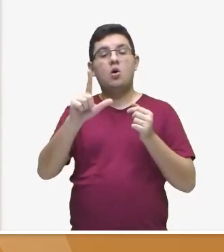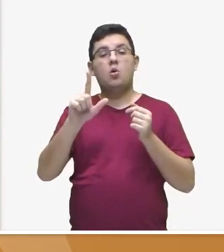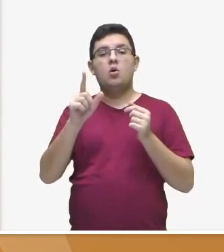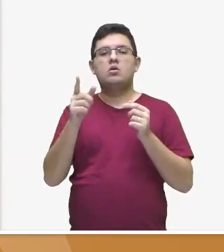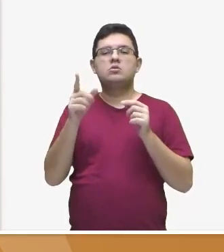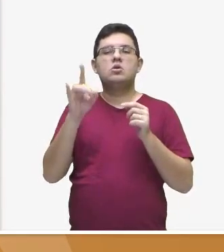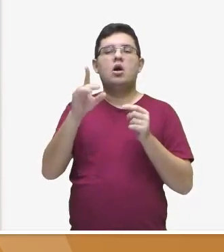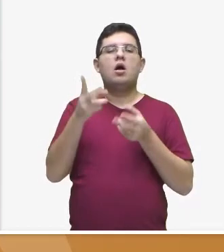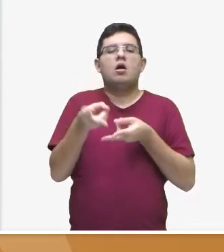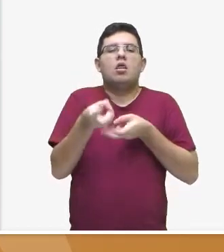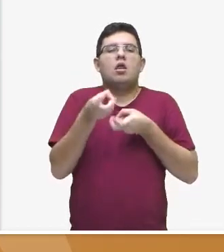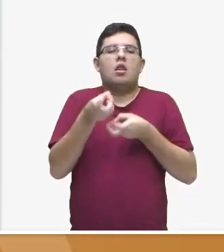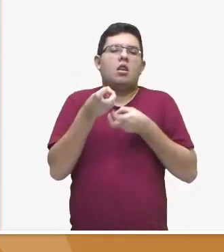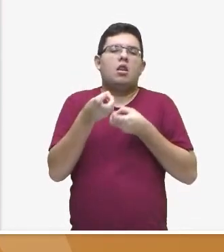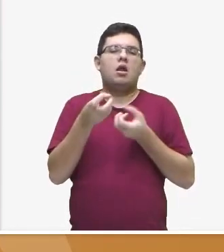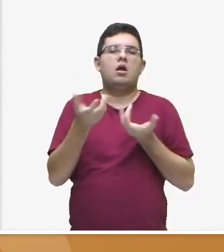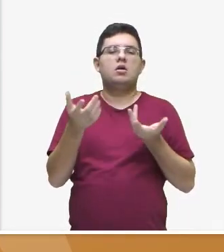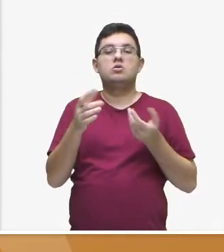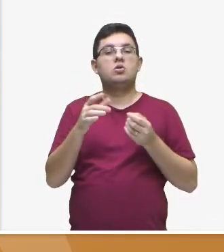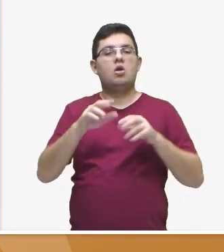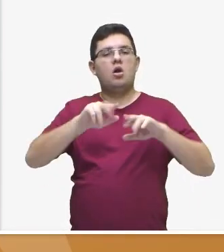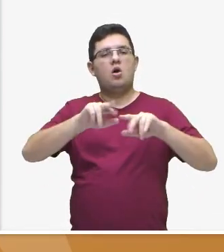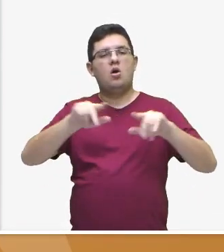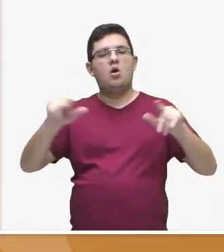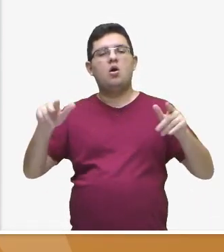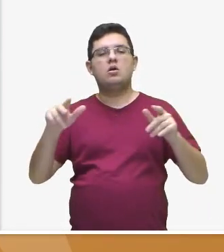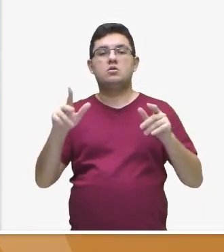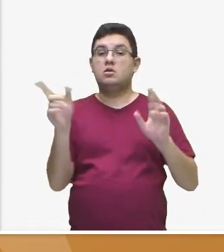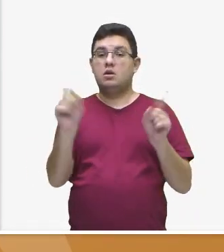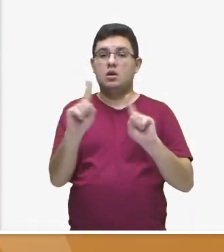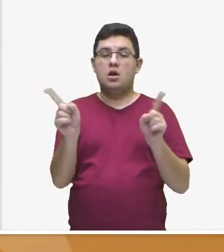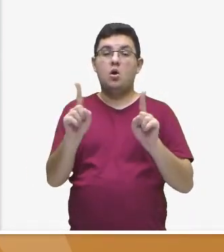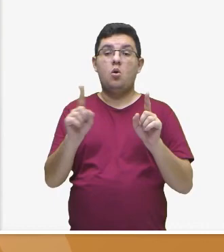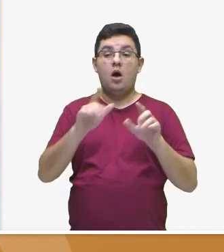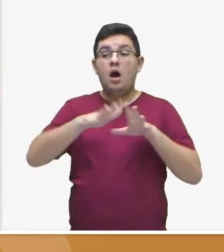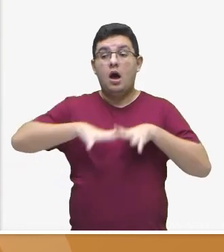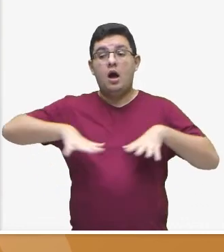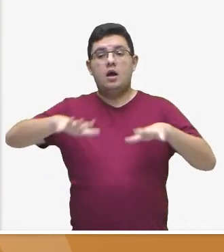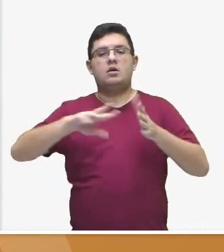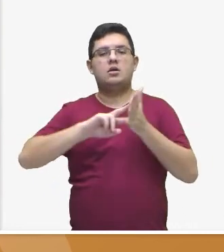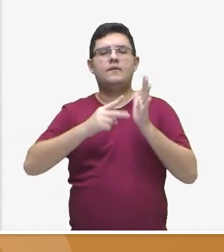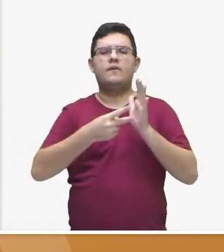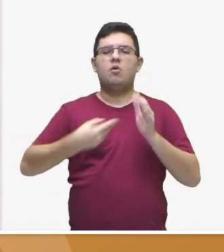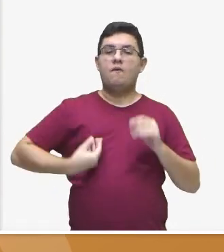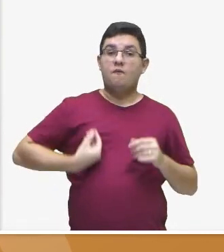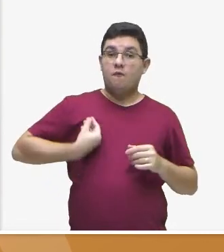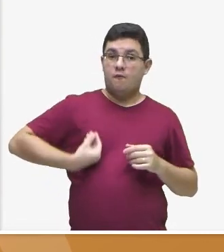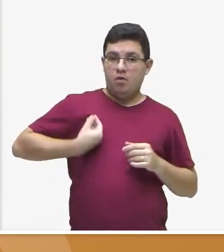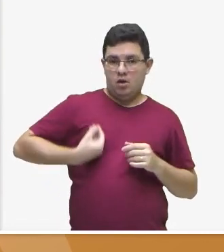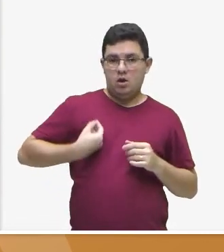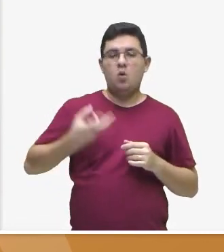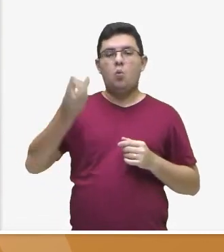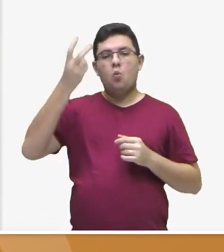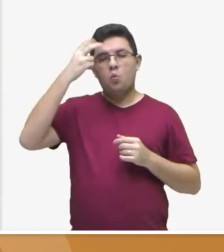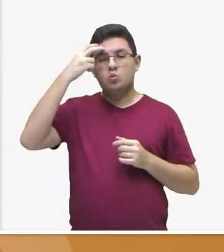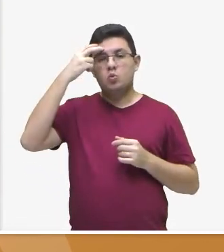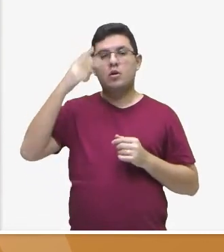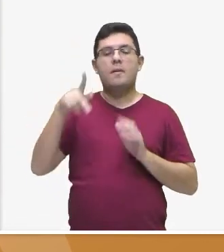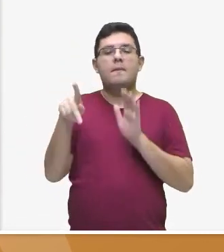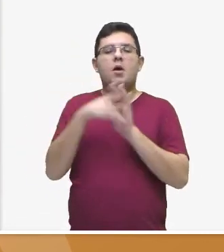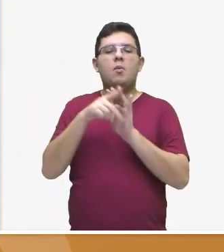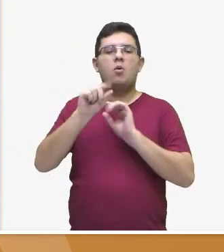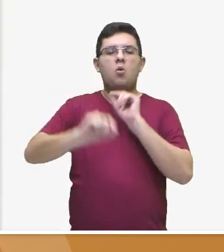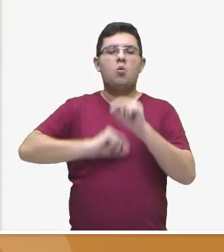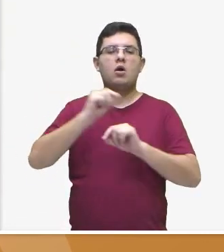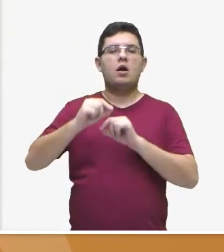lucros, tirar dela minério, tirar madeira. A terra é vida, a terra é cultura, faz parte da própria